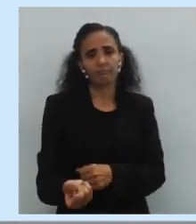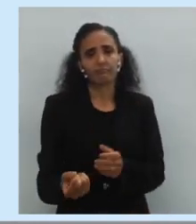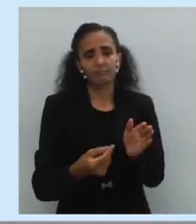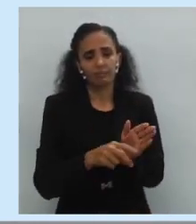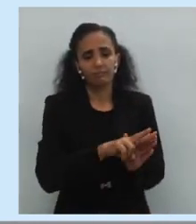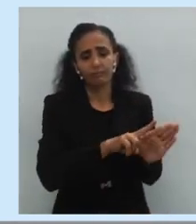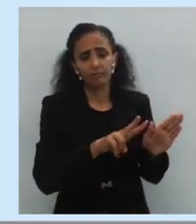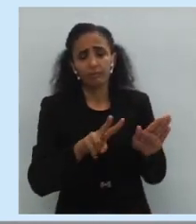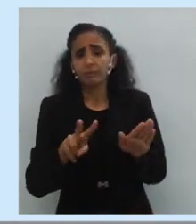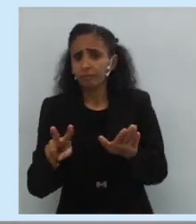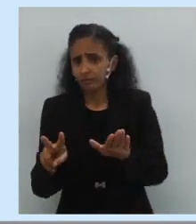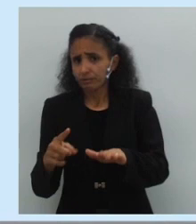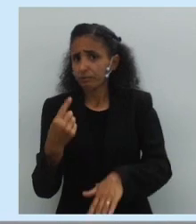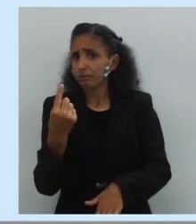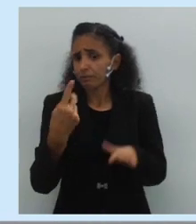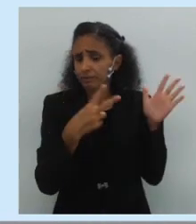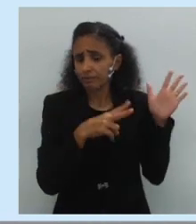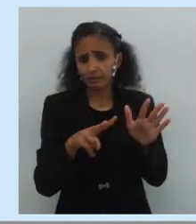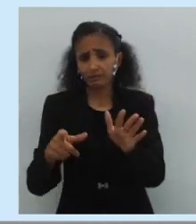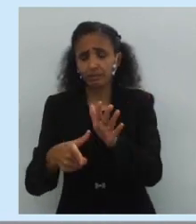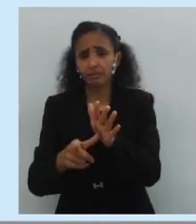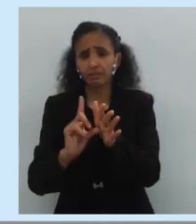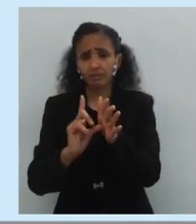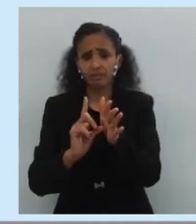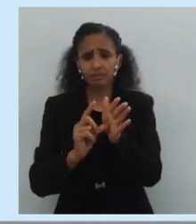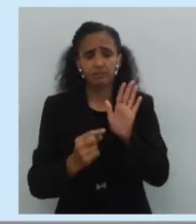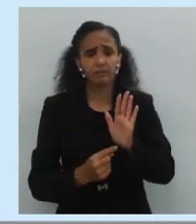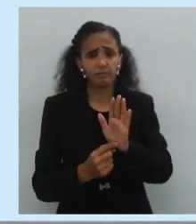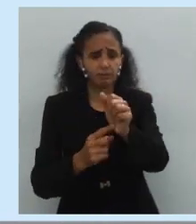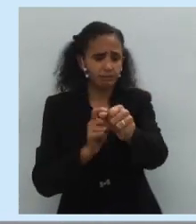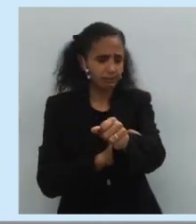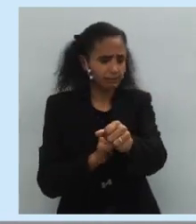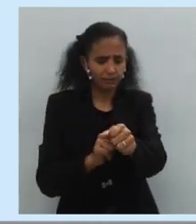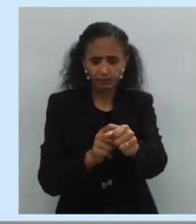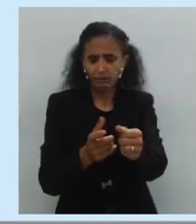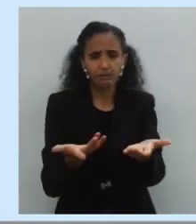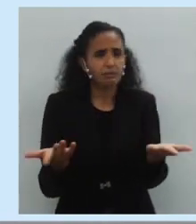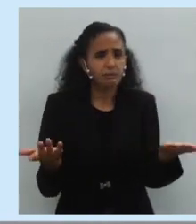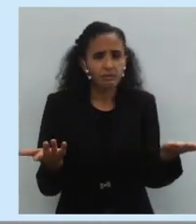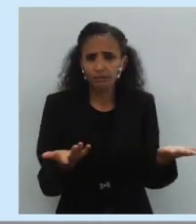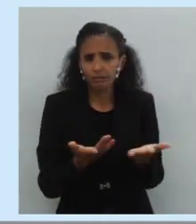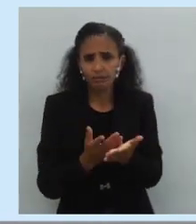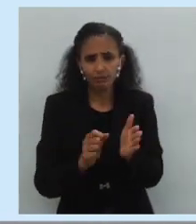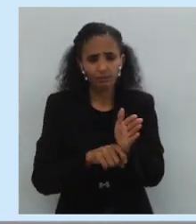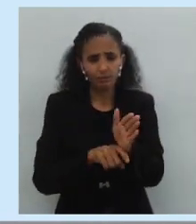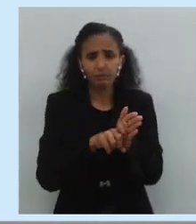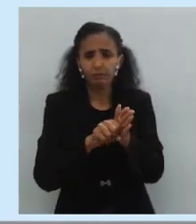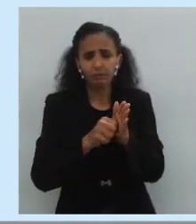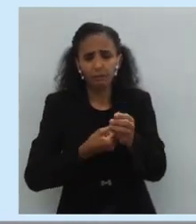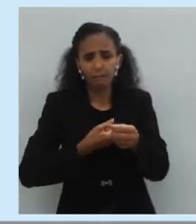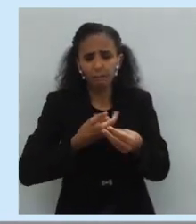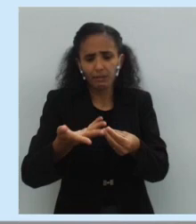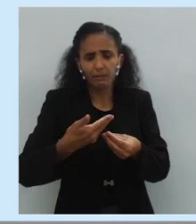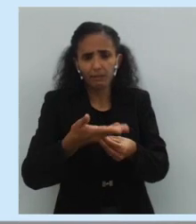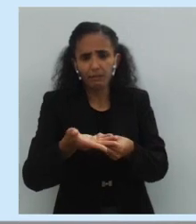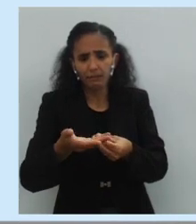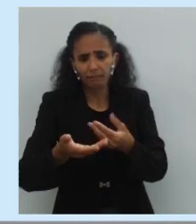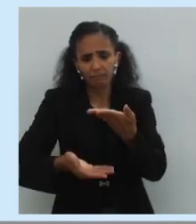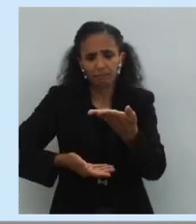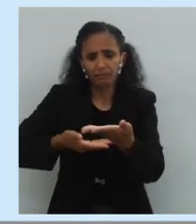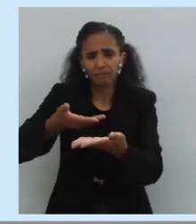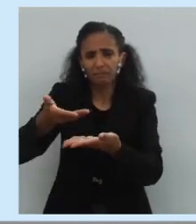estender de 1 semana antes dos sintomas, até não ter mais carga